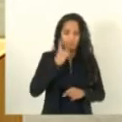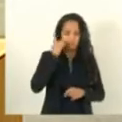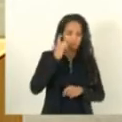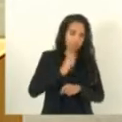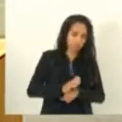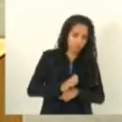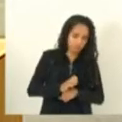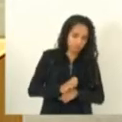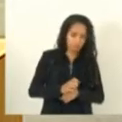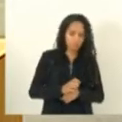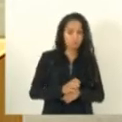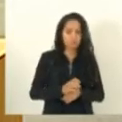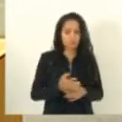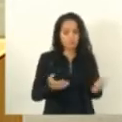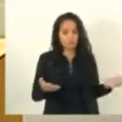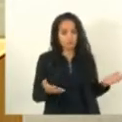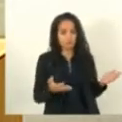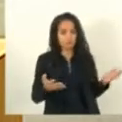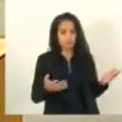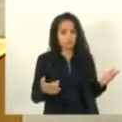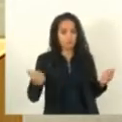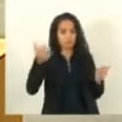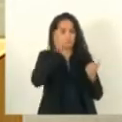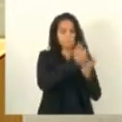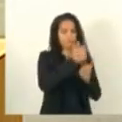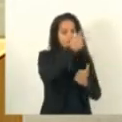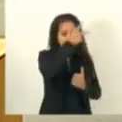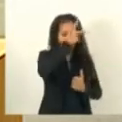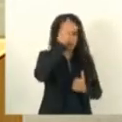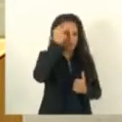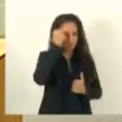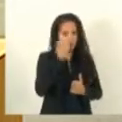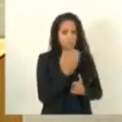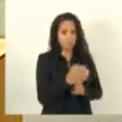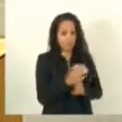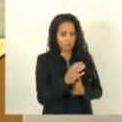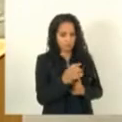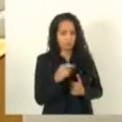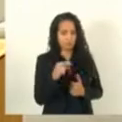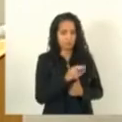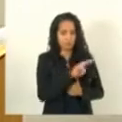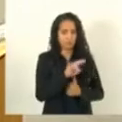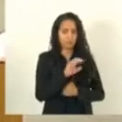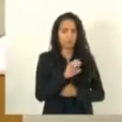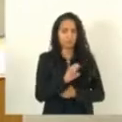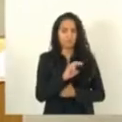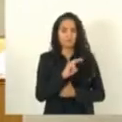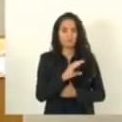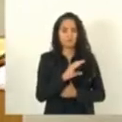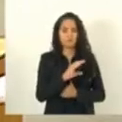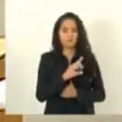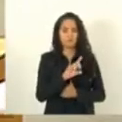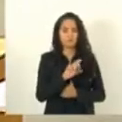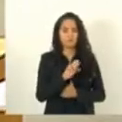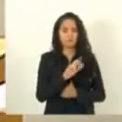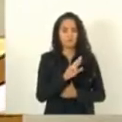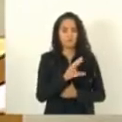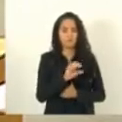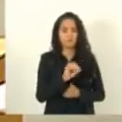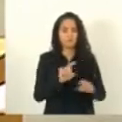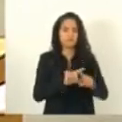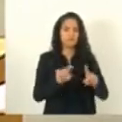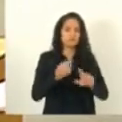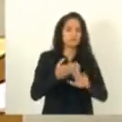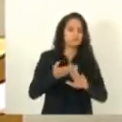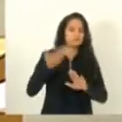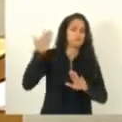que hoje é o prefeito de Cariacica, ele deveria, na época, com certeza,